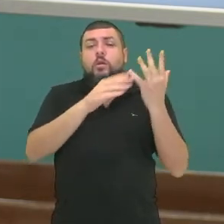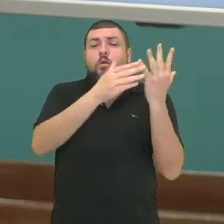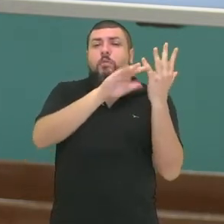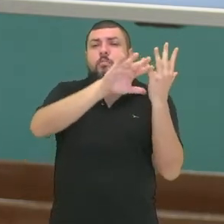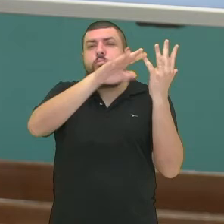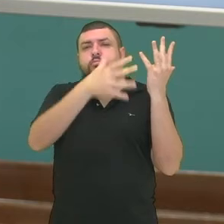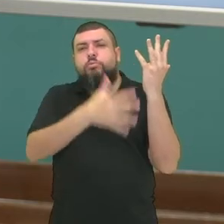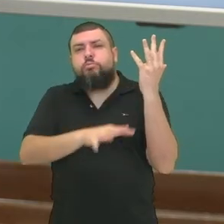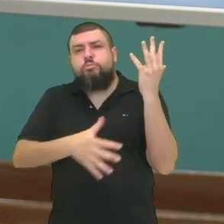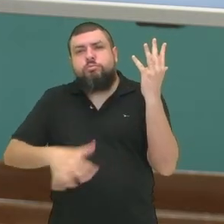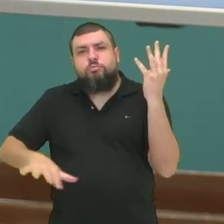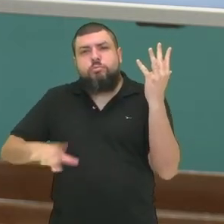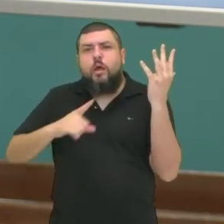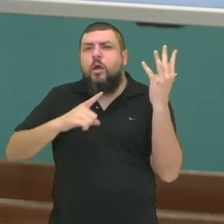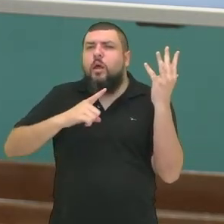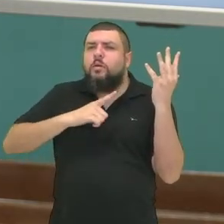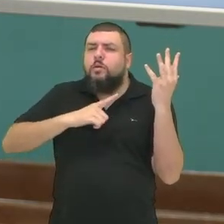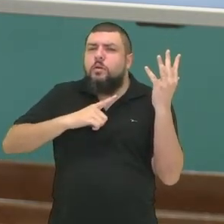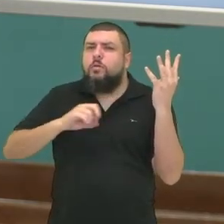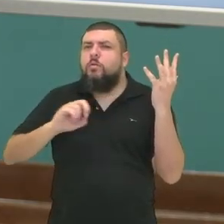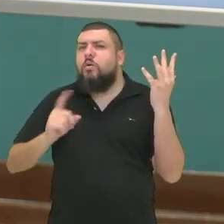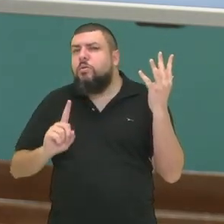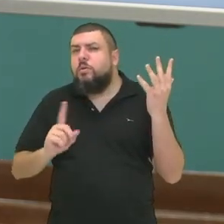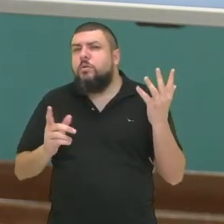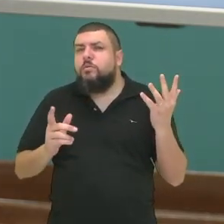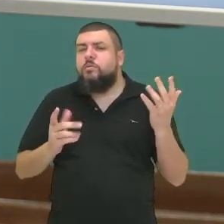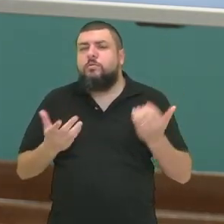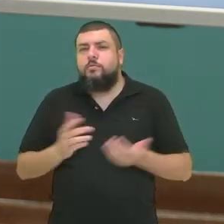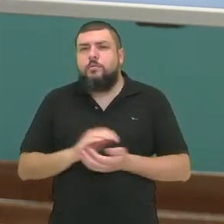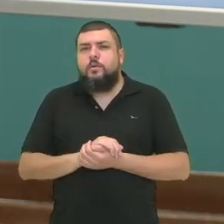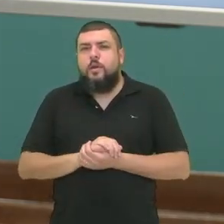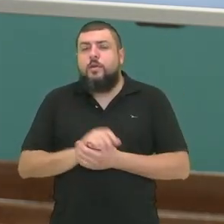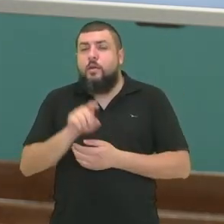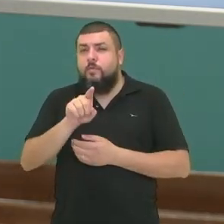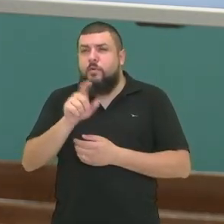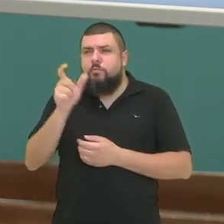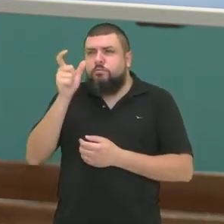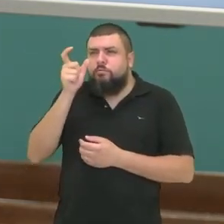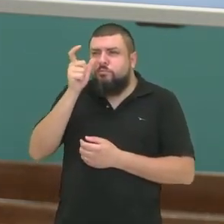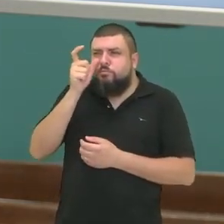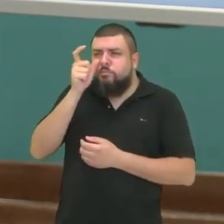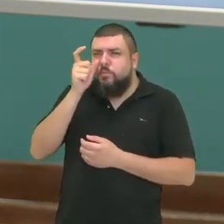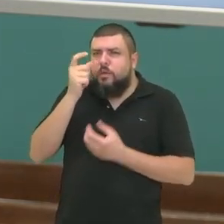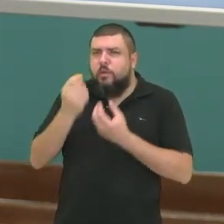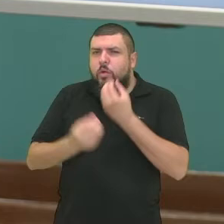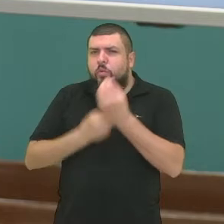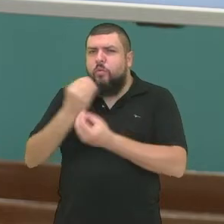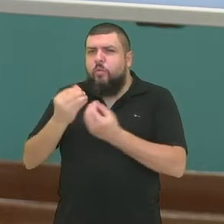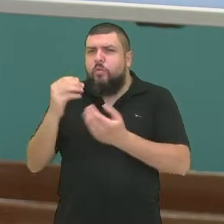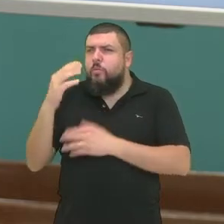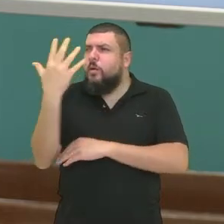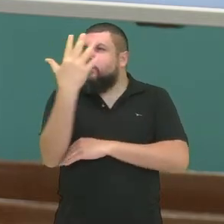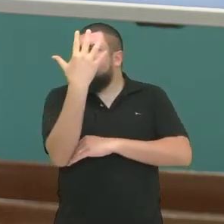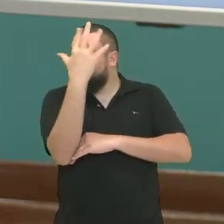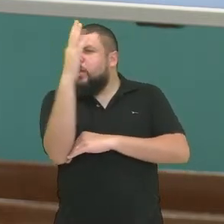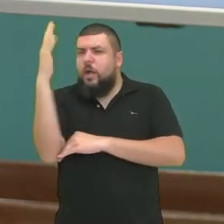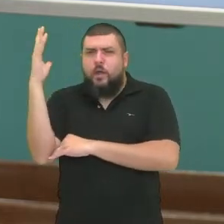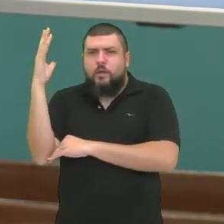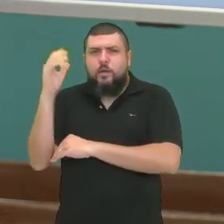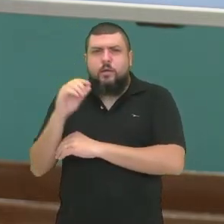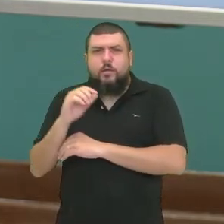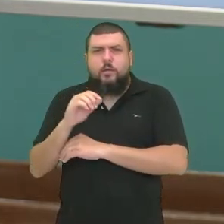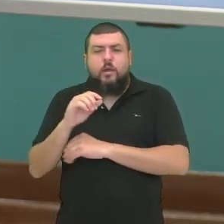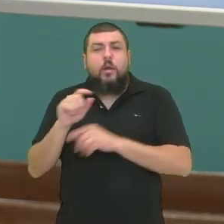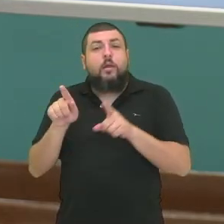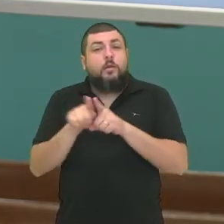né, se são caducifólias ou não. Então, relaciona esse tipo de clima da região, se é um clima